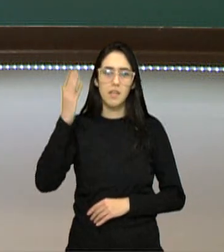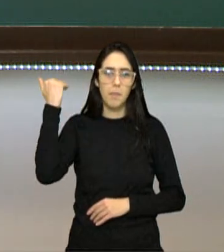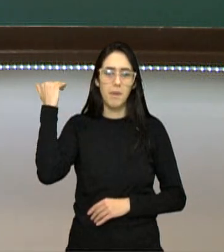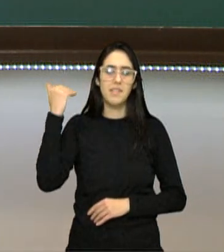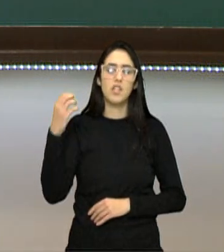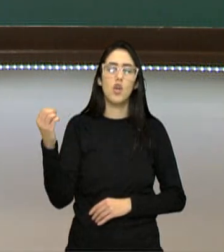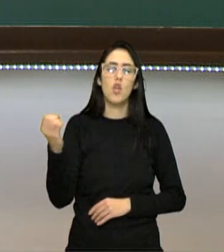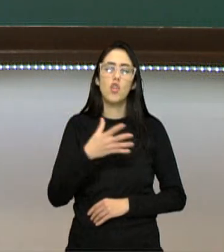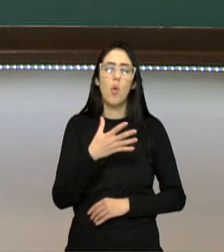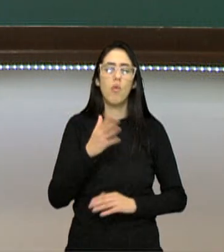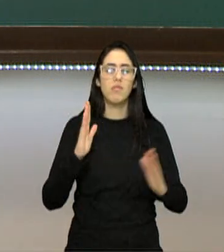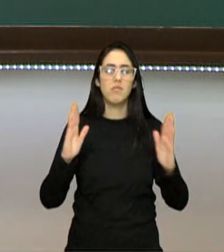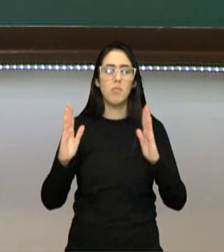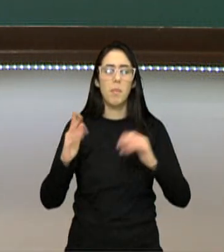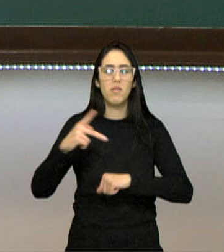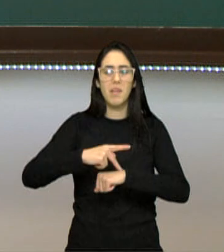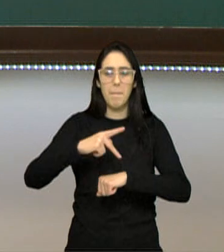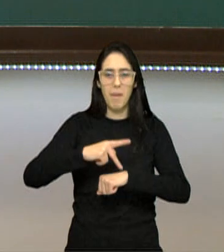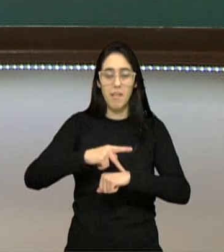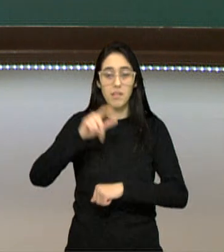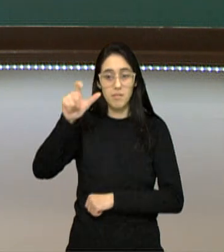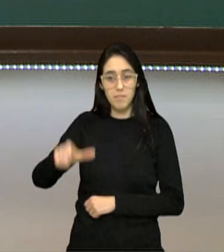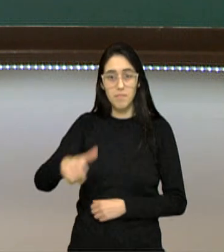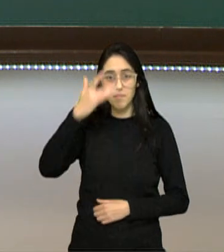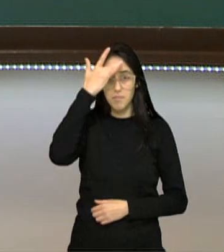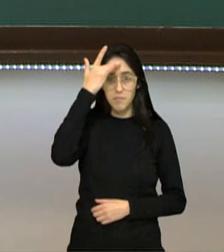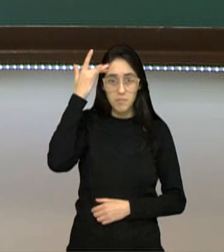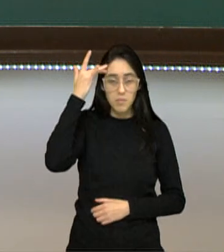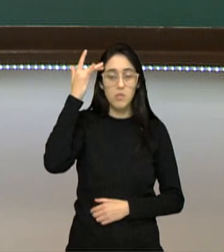da pedra, o homem deixa de pintar